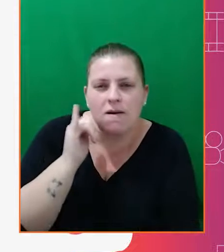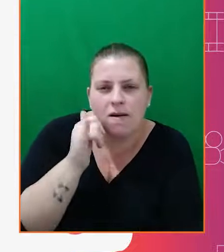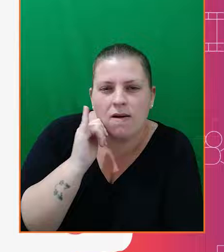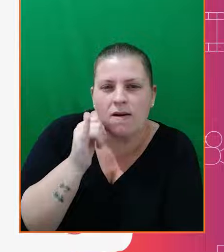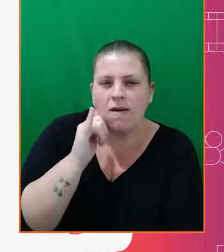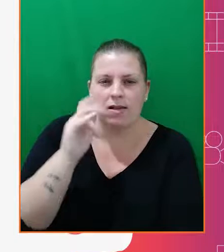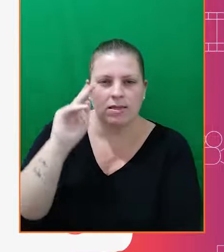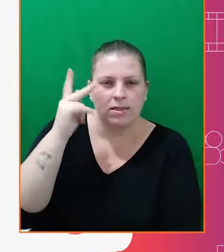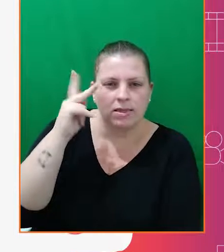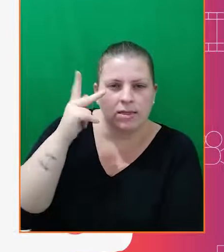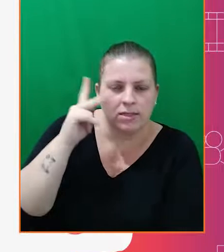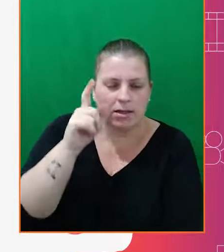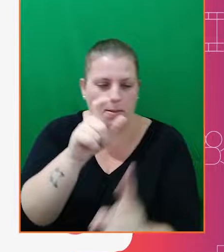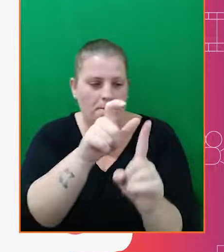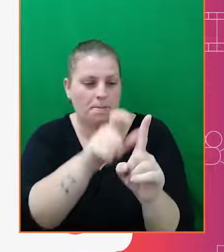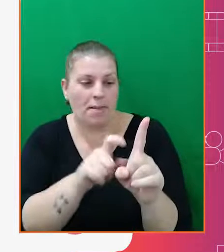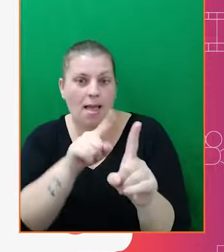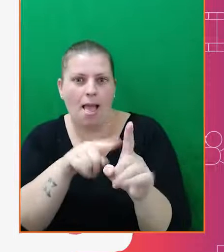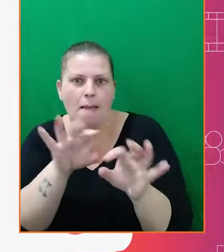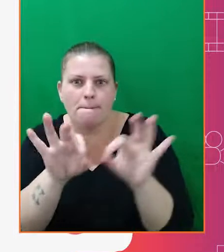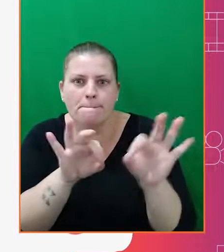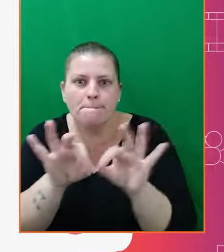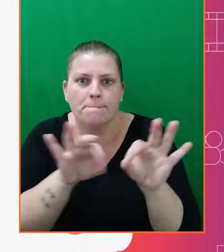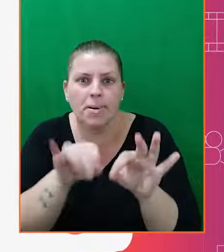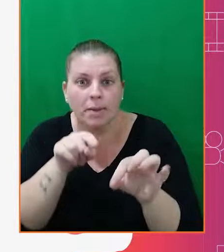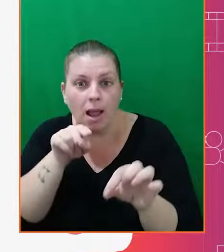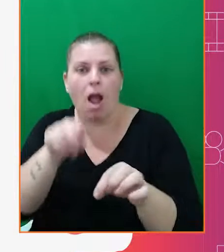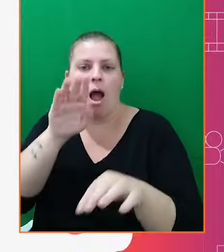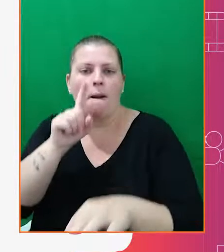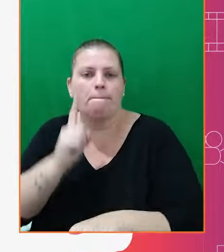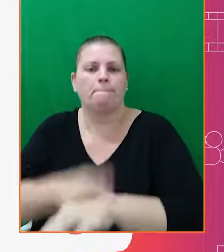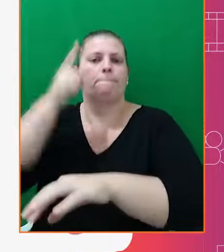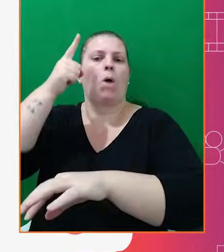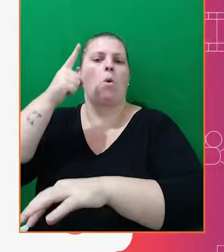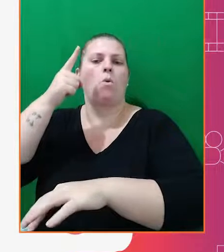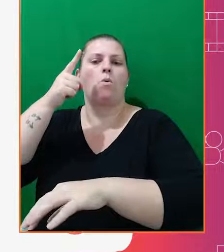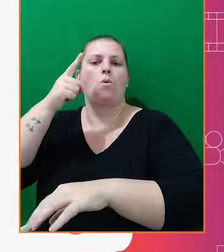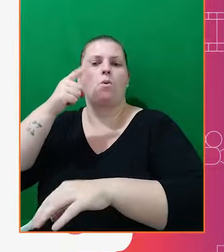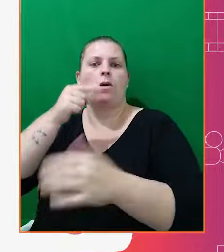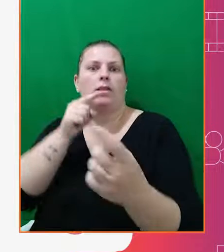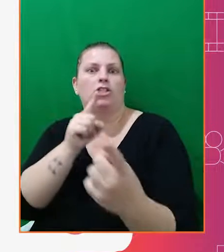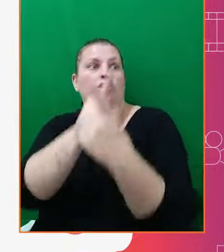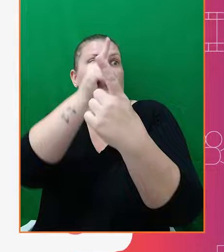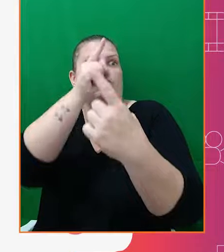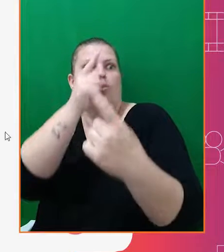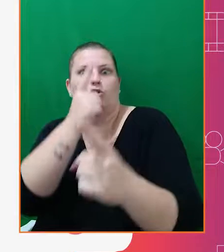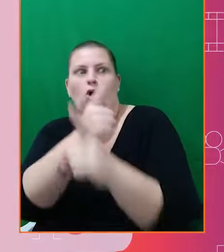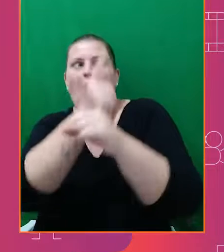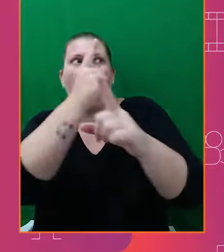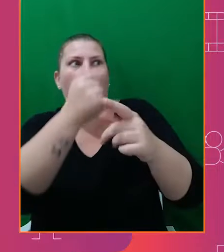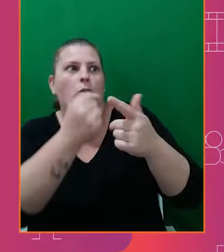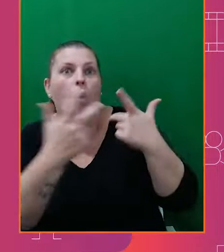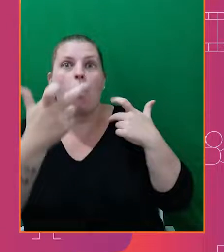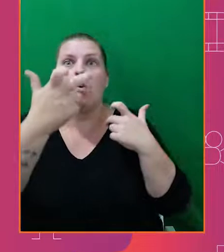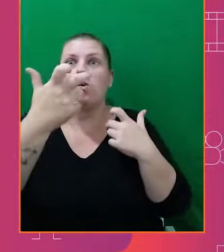uma história a partir do personagem é prepará-lo para esse clímax, esse grande momento da história.